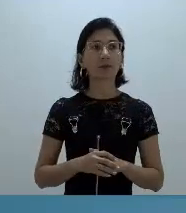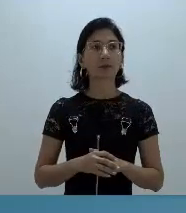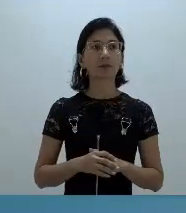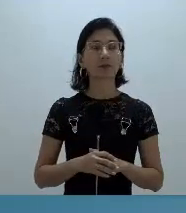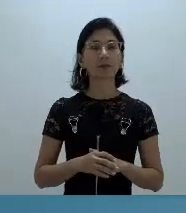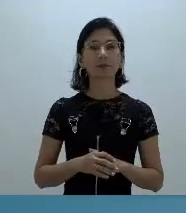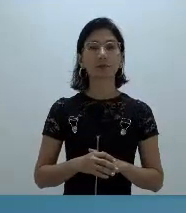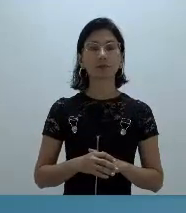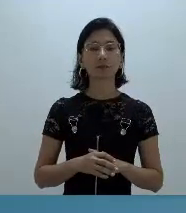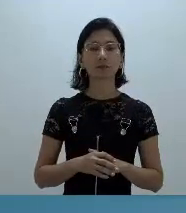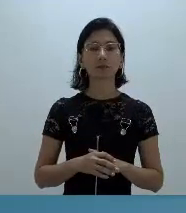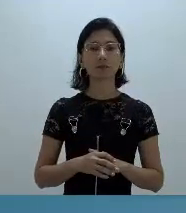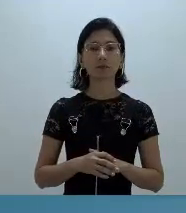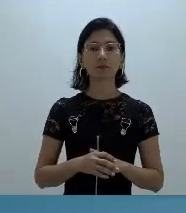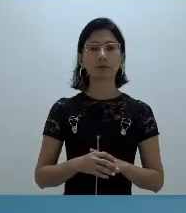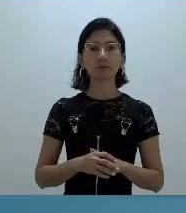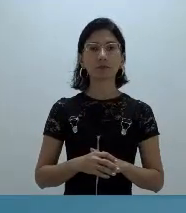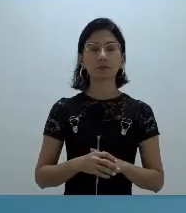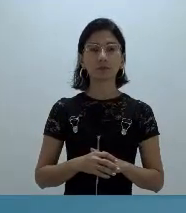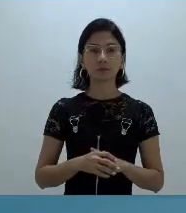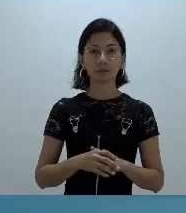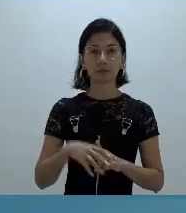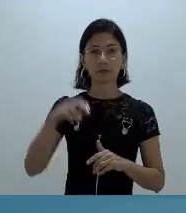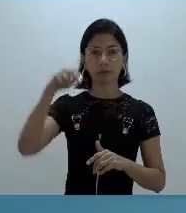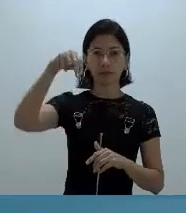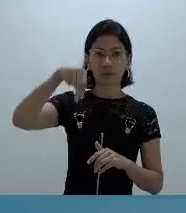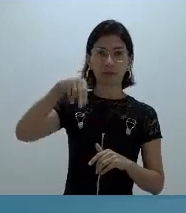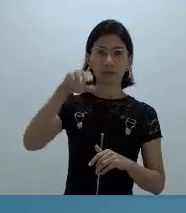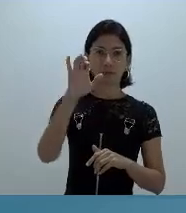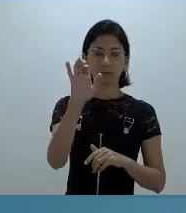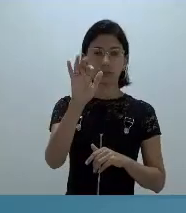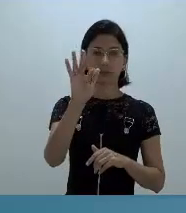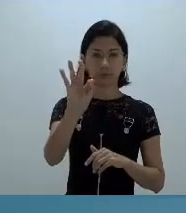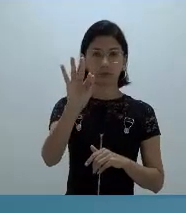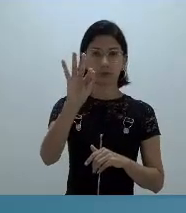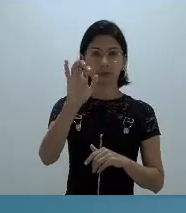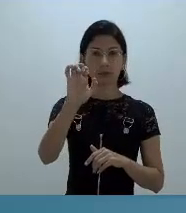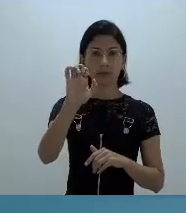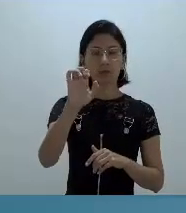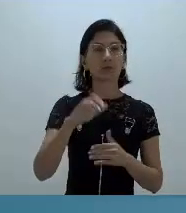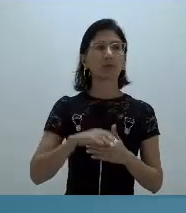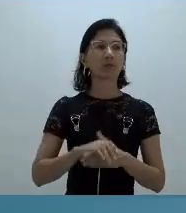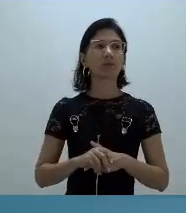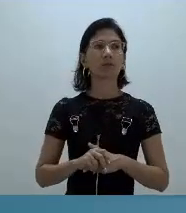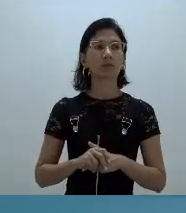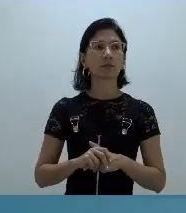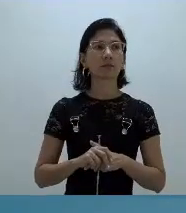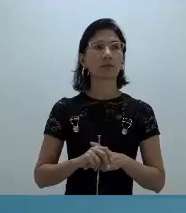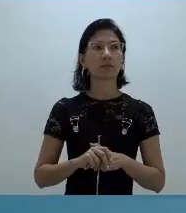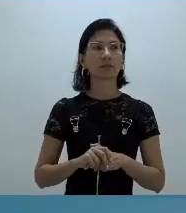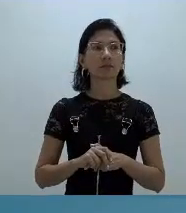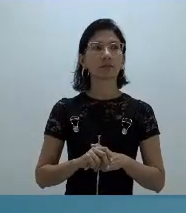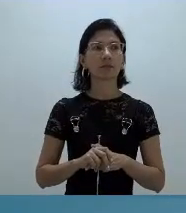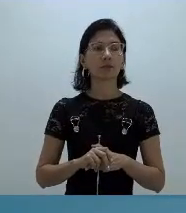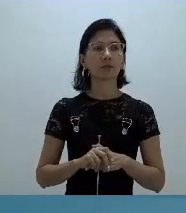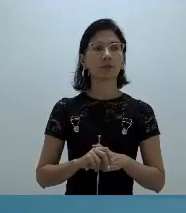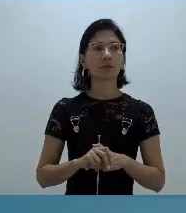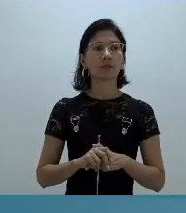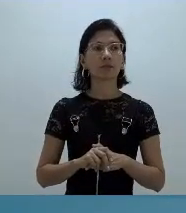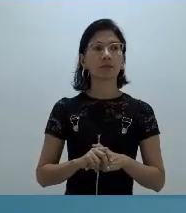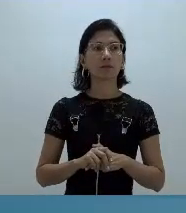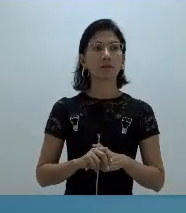O INF comete a cartão limitada com a decisão e do recebimento de recurso especial